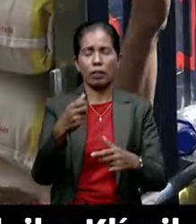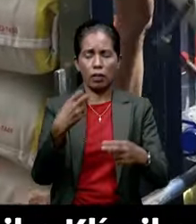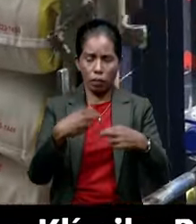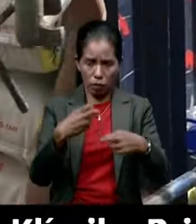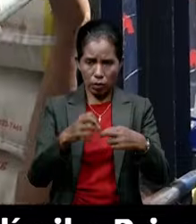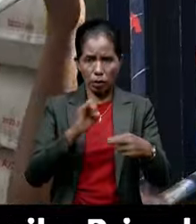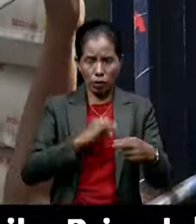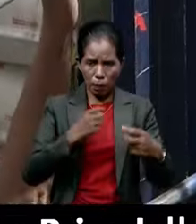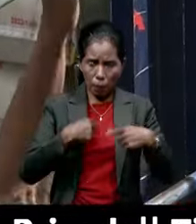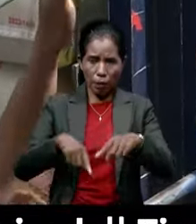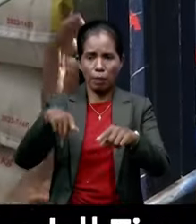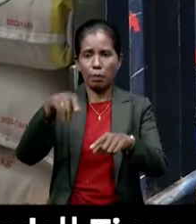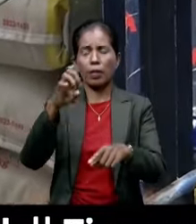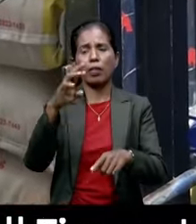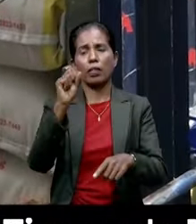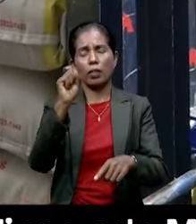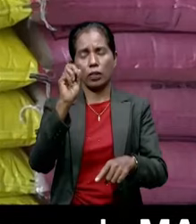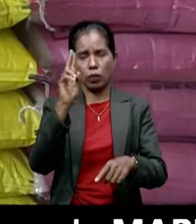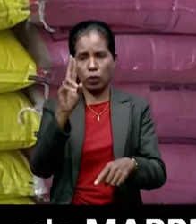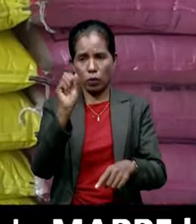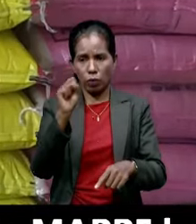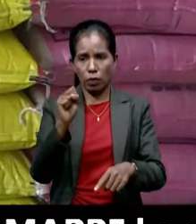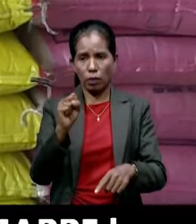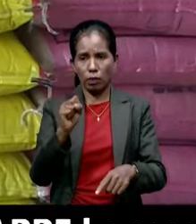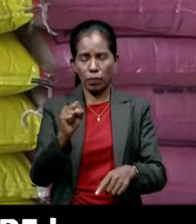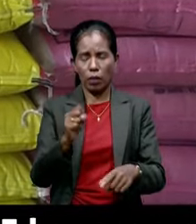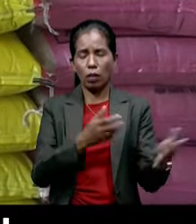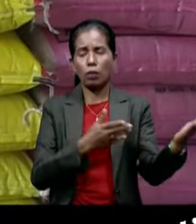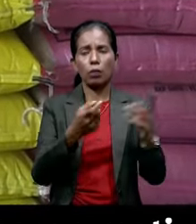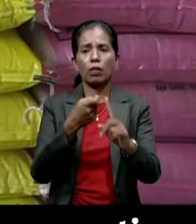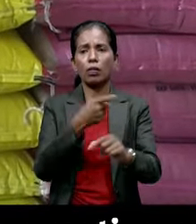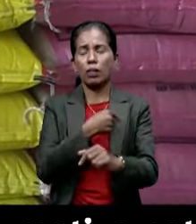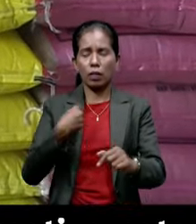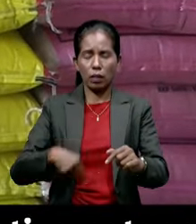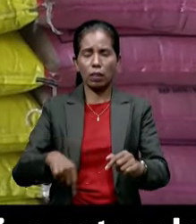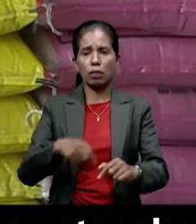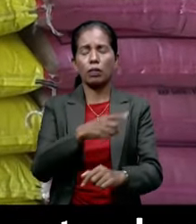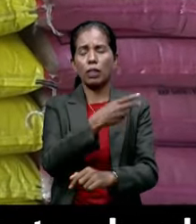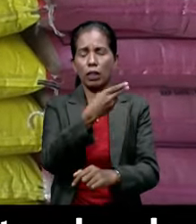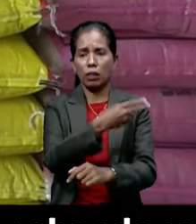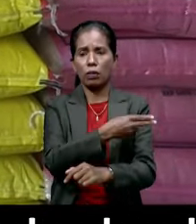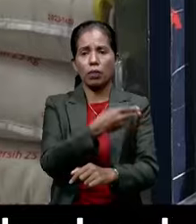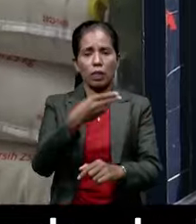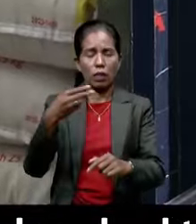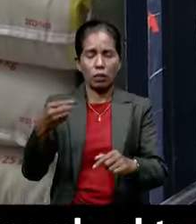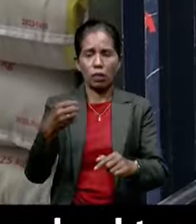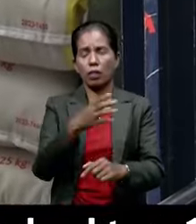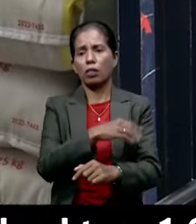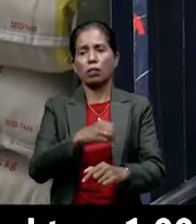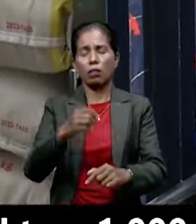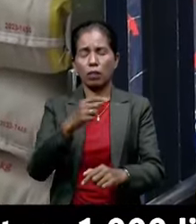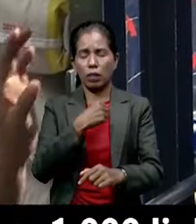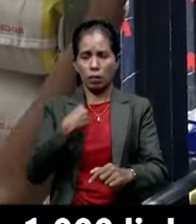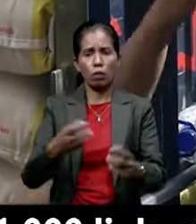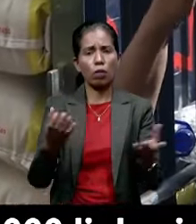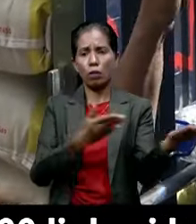bato e perisos perisos hush importa us china us india us bangladesh us tailandia us nebe importa